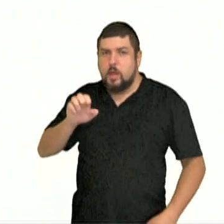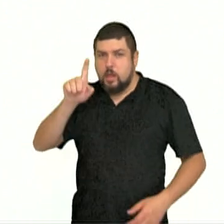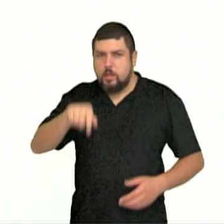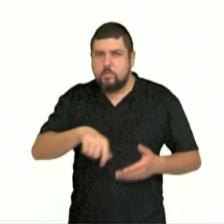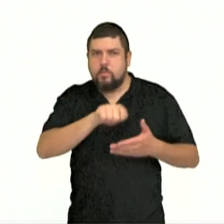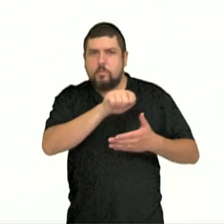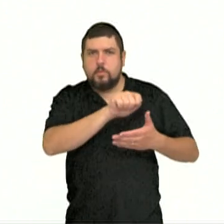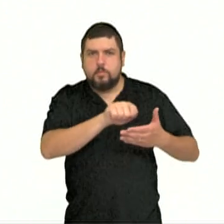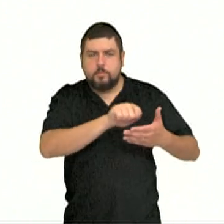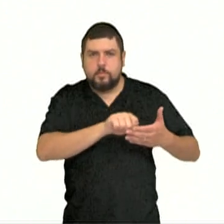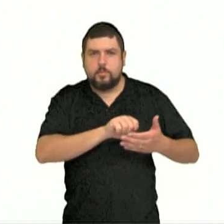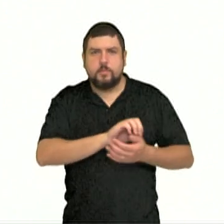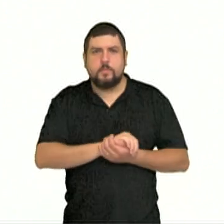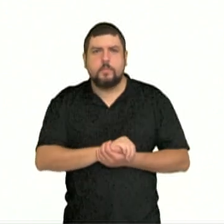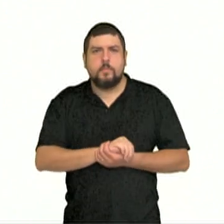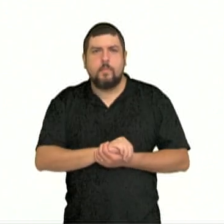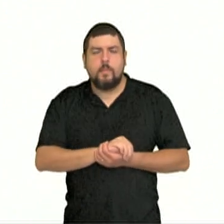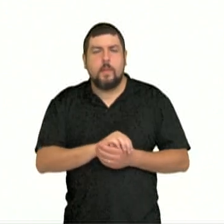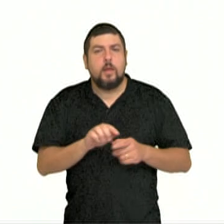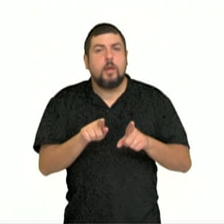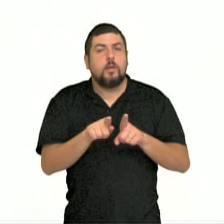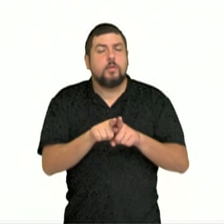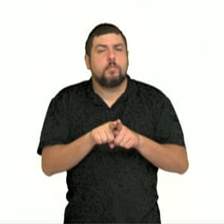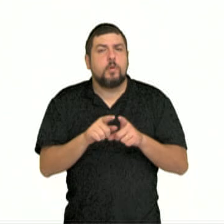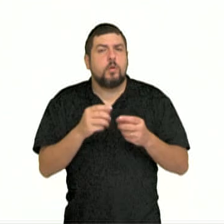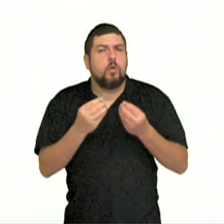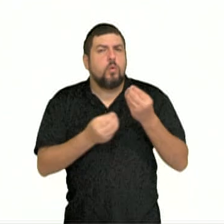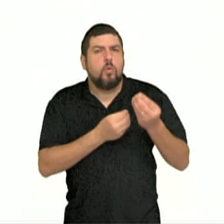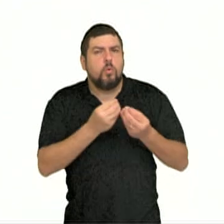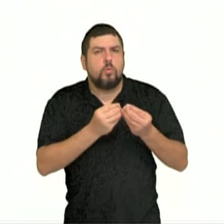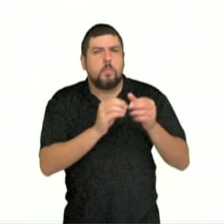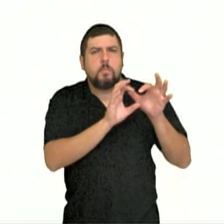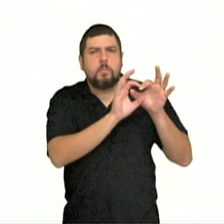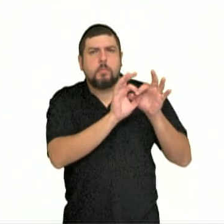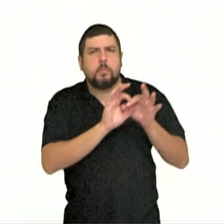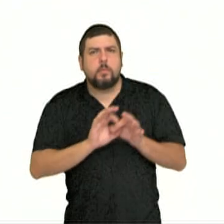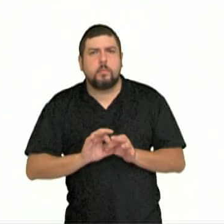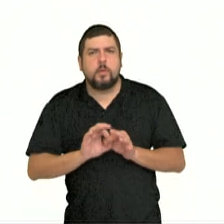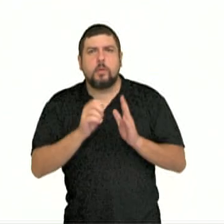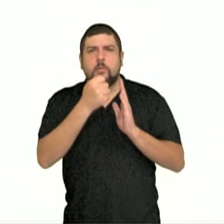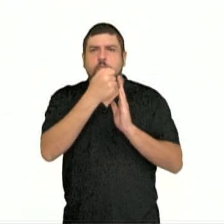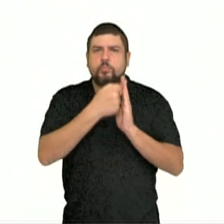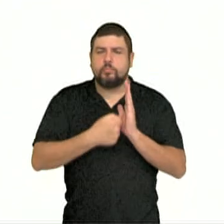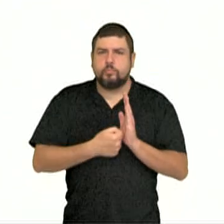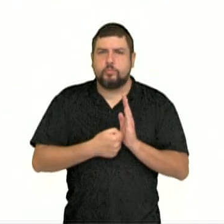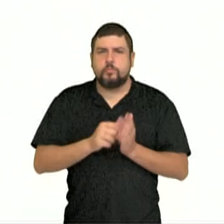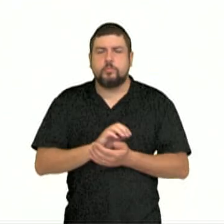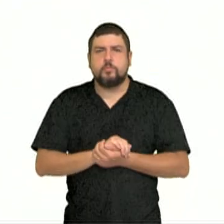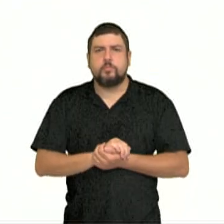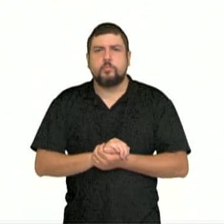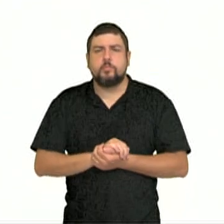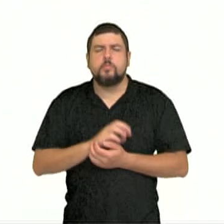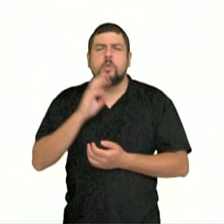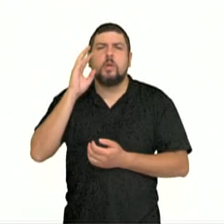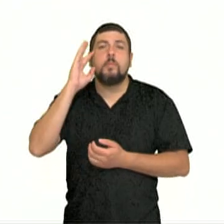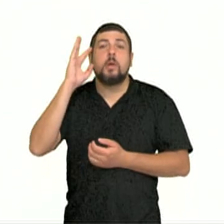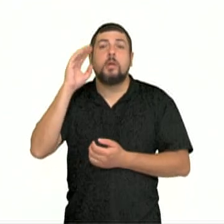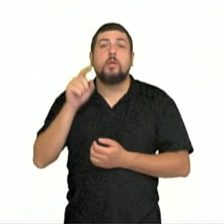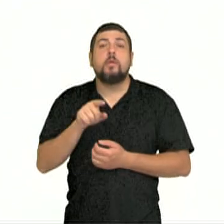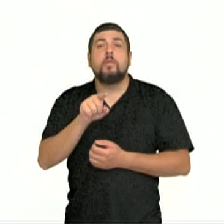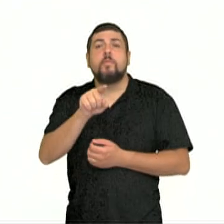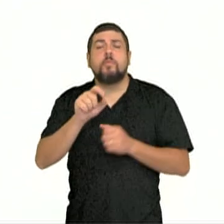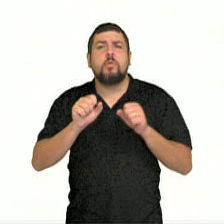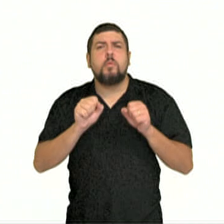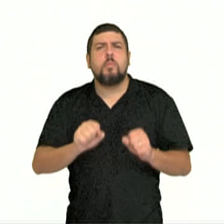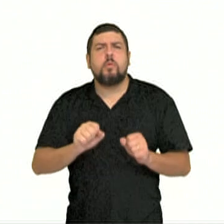entrevista. Identificar o contexto de produção e identificar o tema. Vamos imaginar que você pode entrevistar quem você quiser